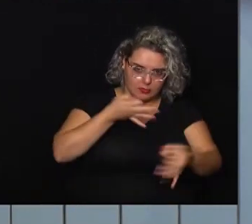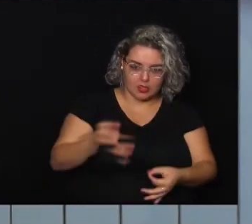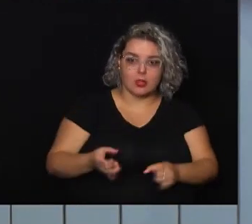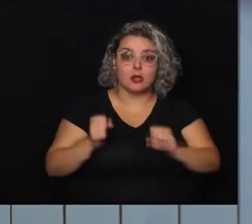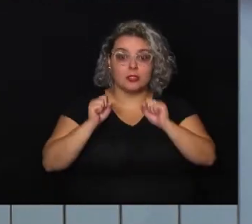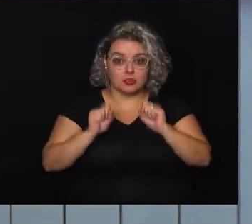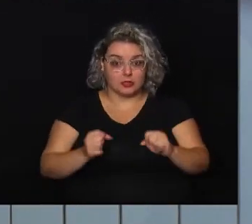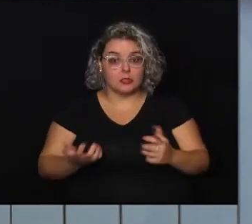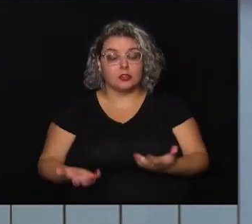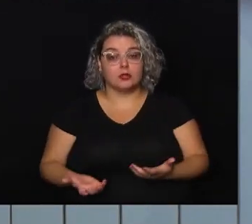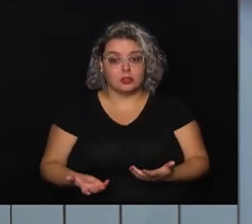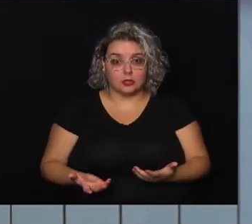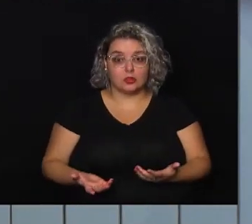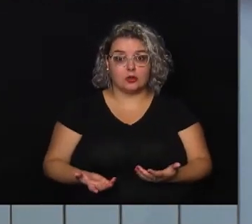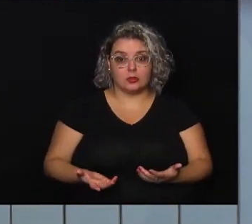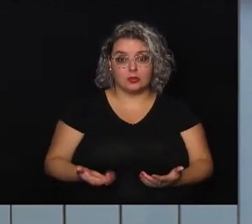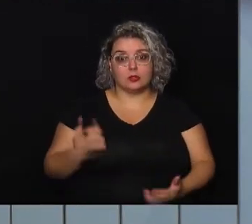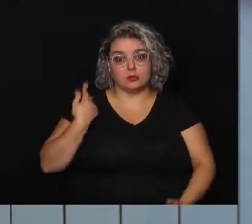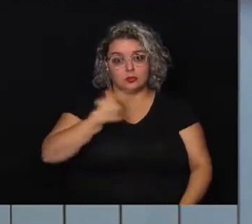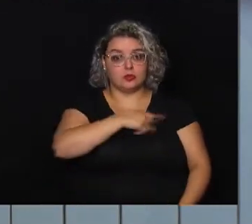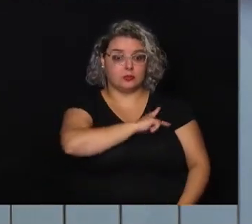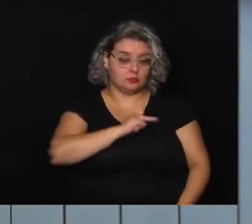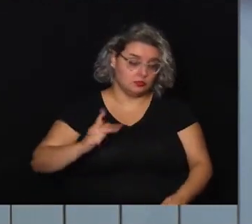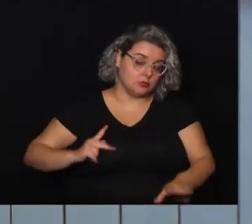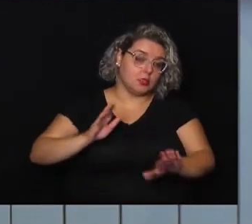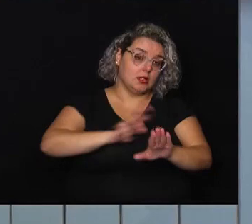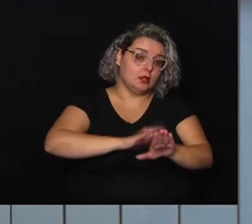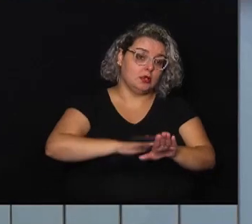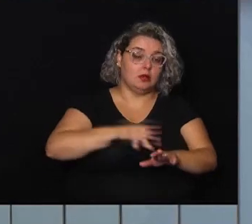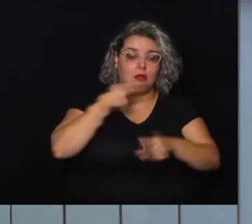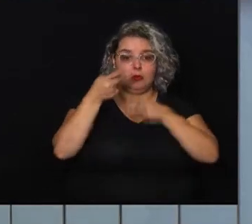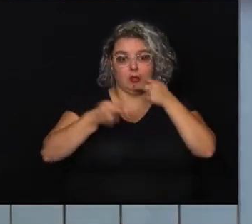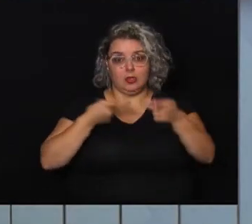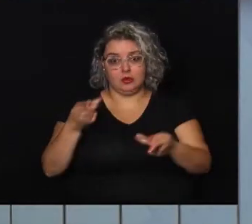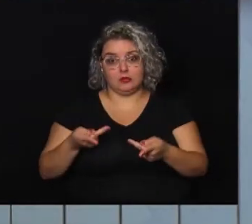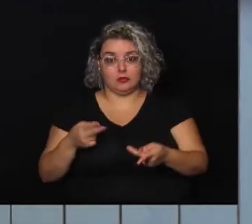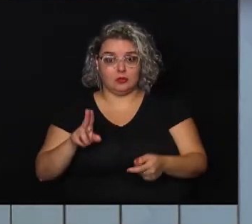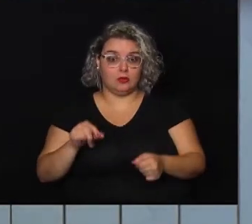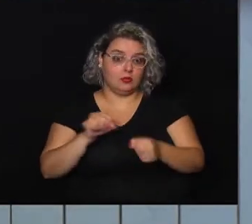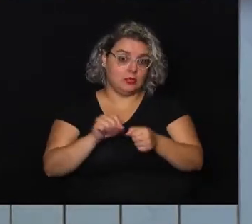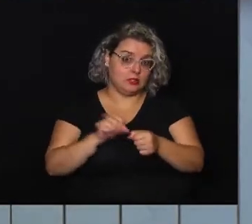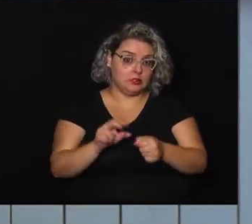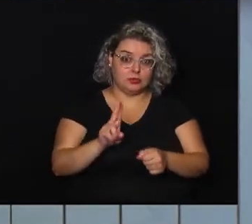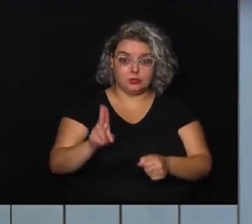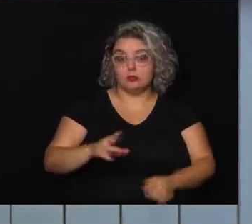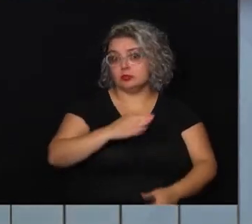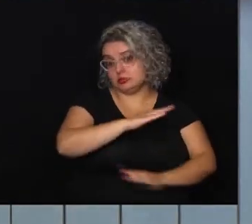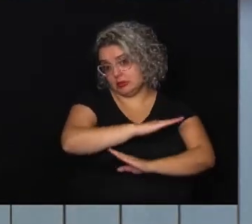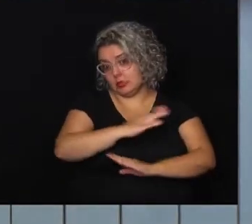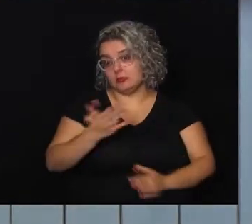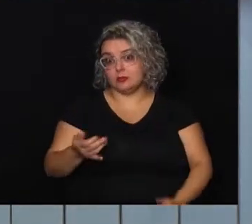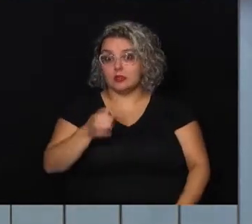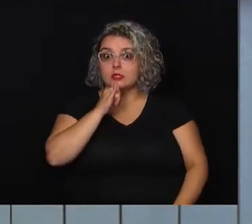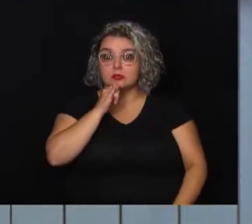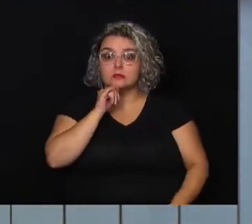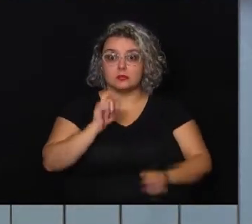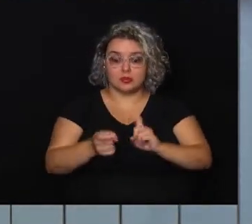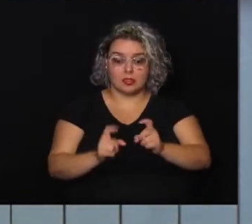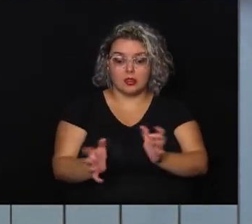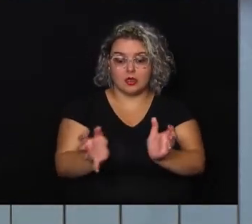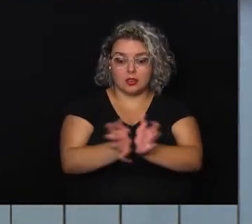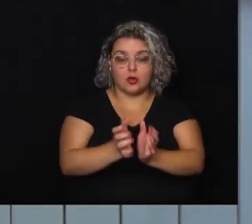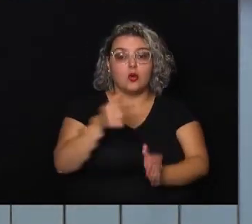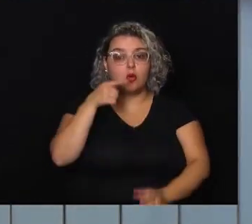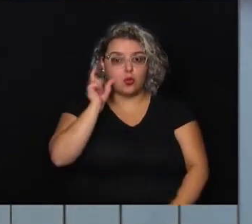possa, enquanto presidente, estar falando ou fazendo algum nome da Câmara. Por exemplo, na reunião da comissão ontem